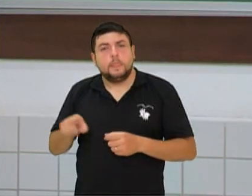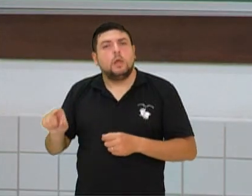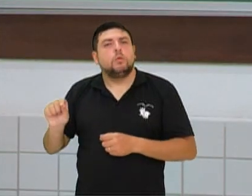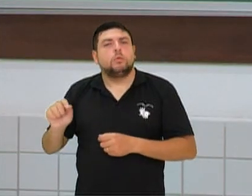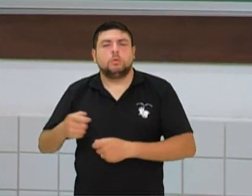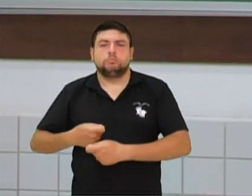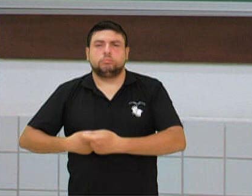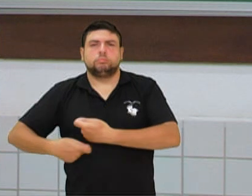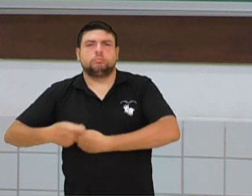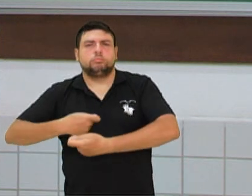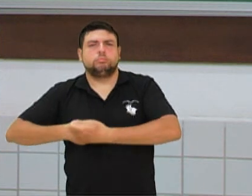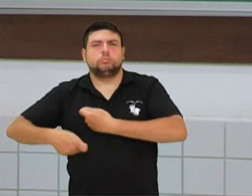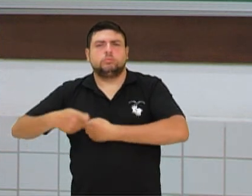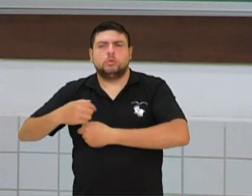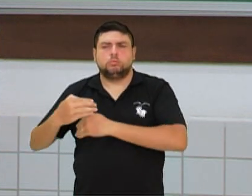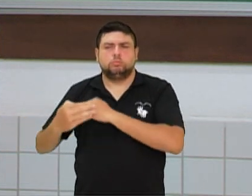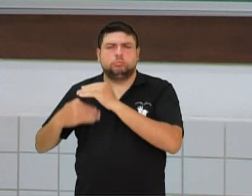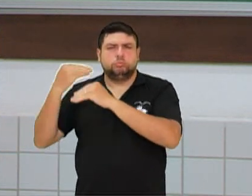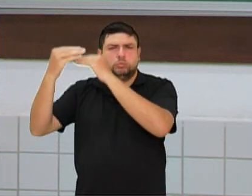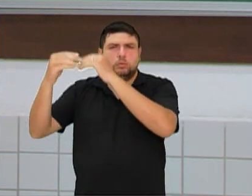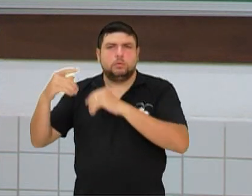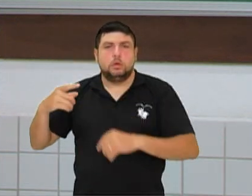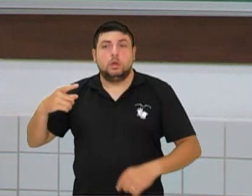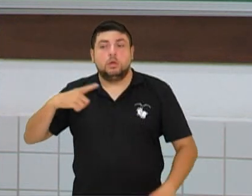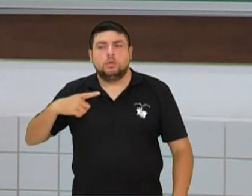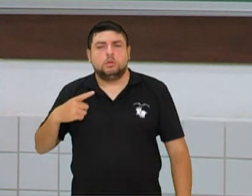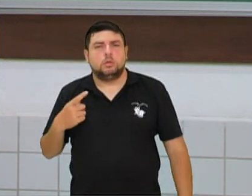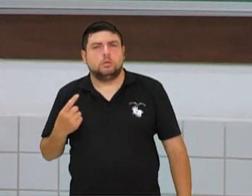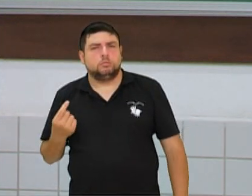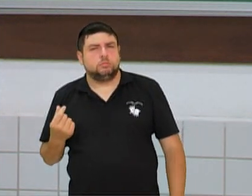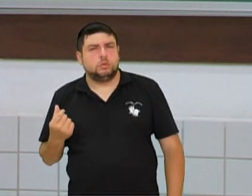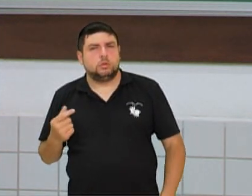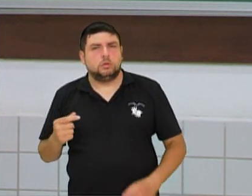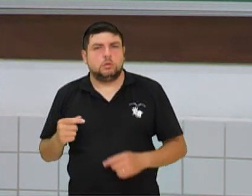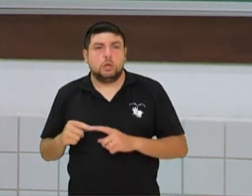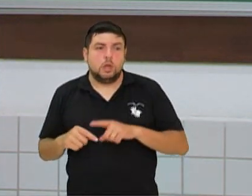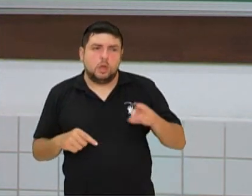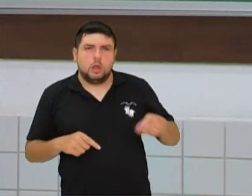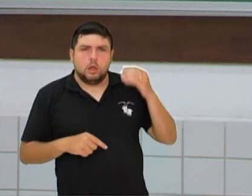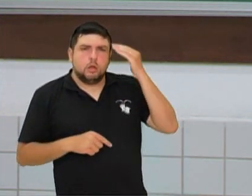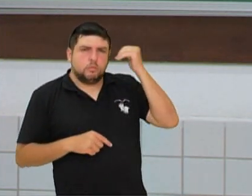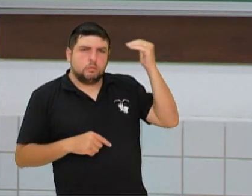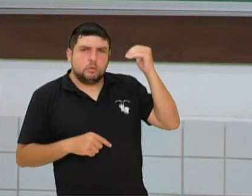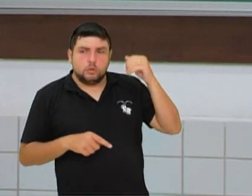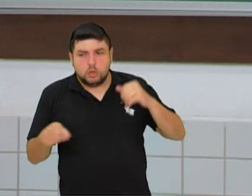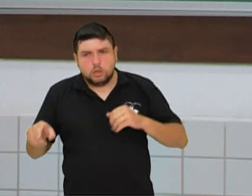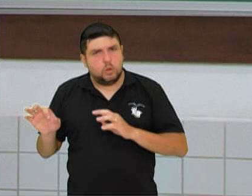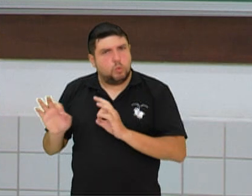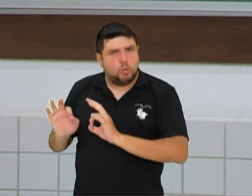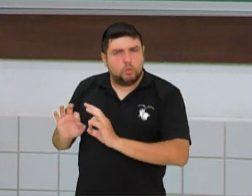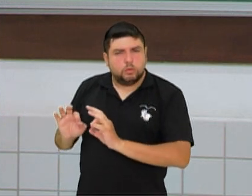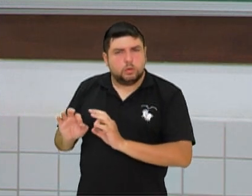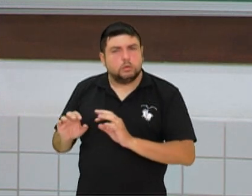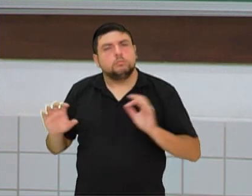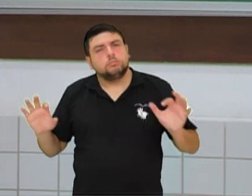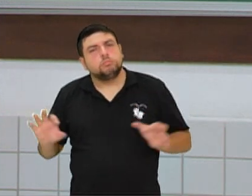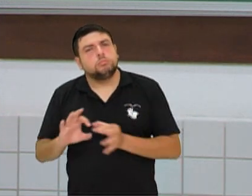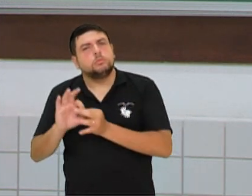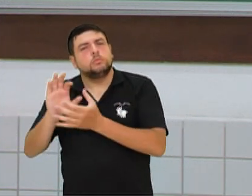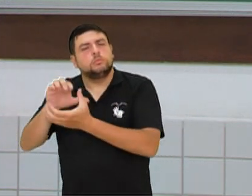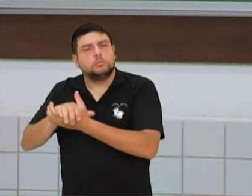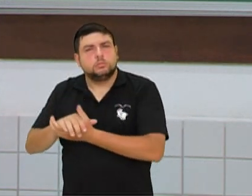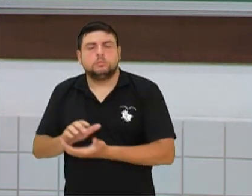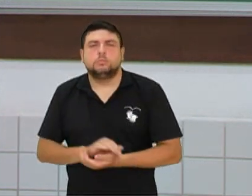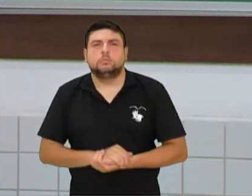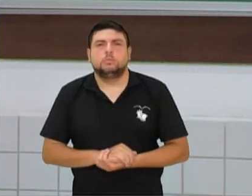em ascensão, então ele tinha dinheiro, mas ele não tinha nome. A Heloísa tinha nome, mas não tinha dinheiro. Então, eles uniram o útil ao agradável. Então, eles estão